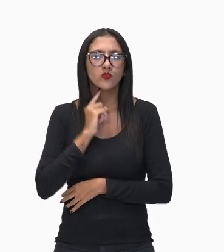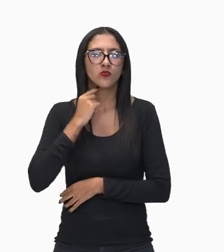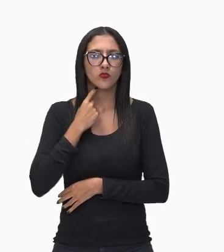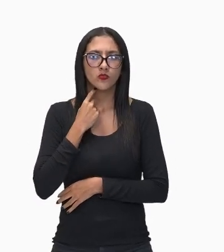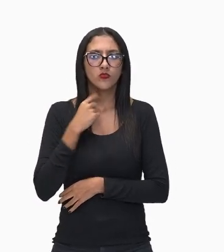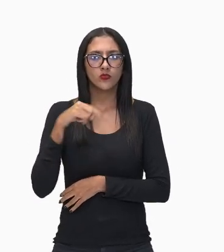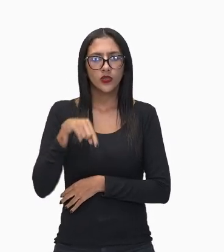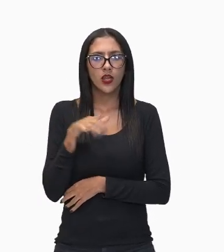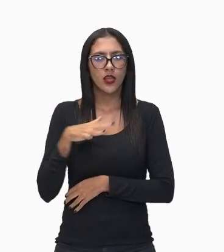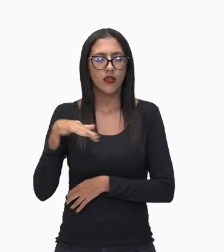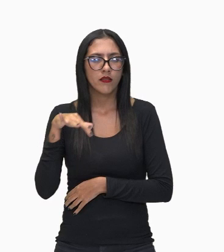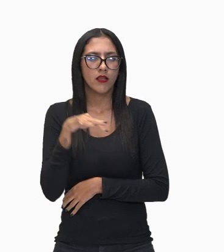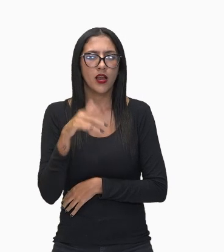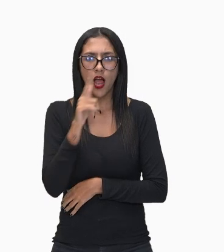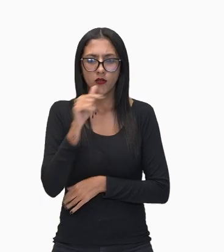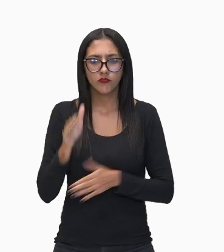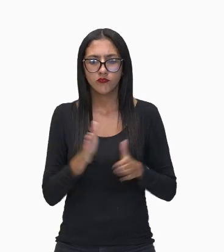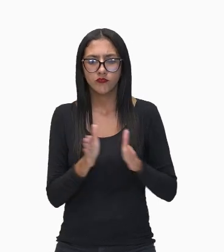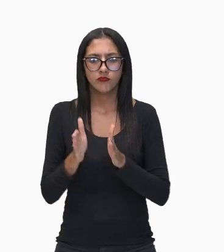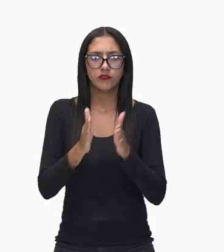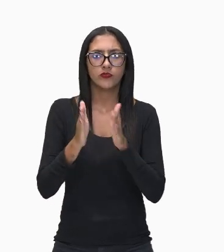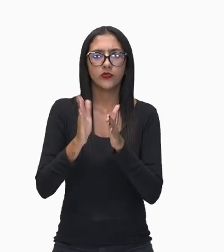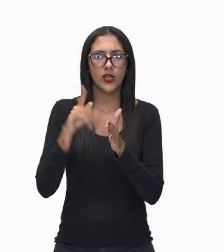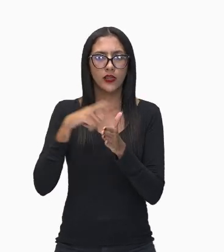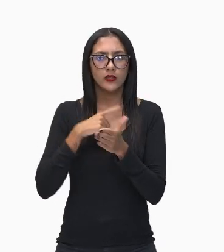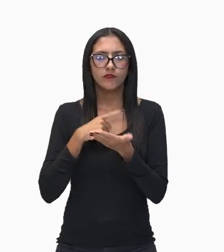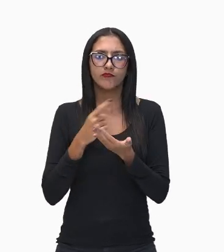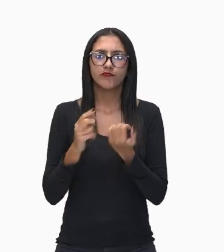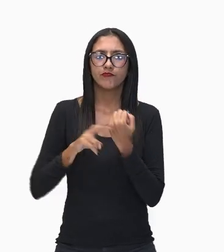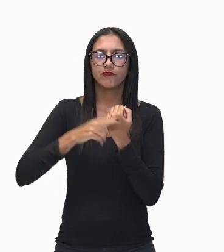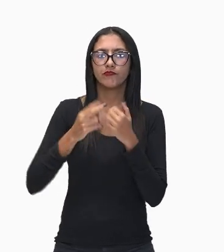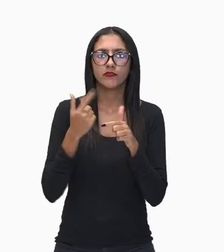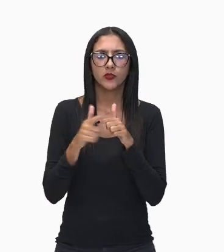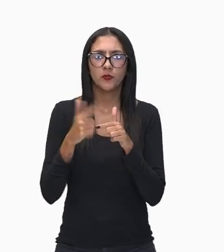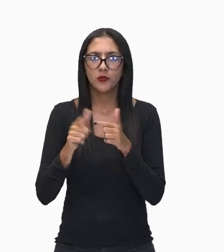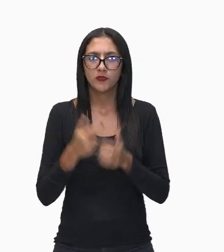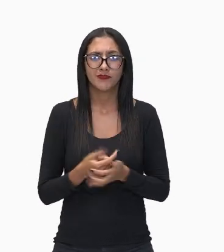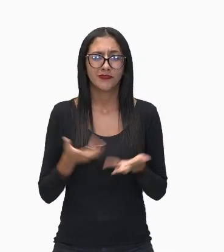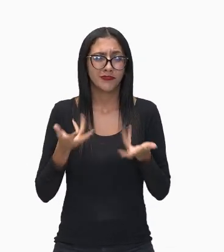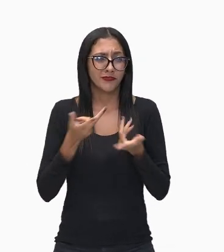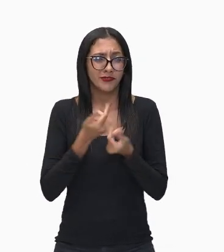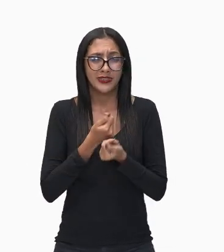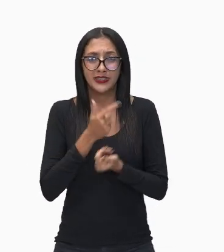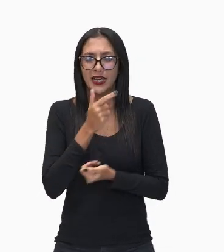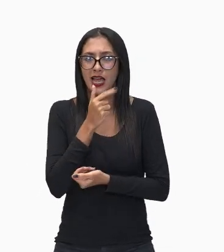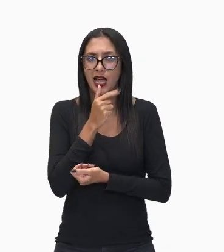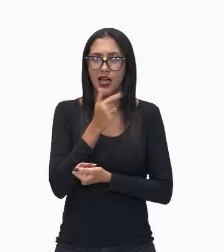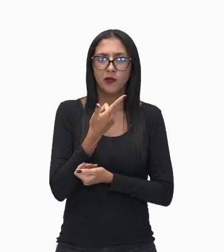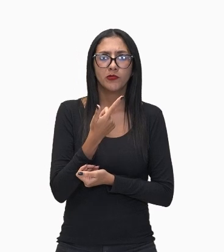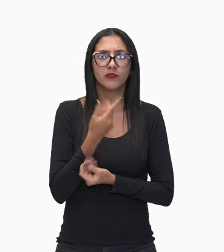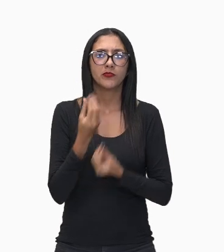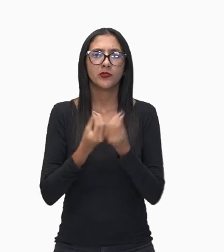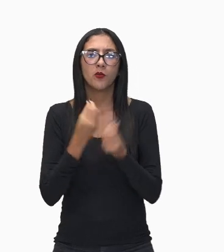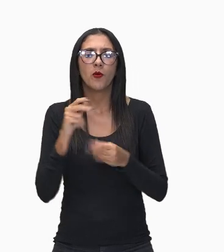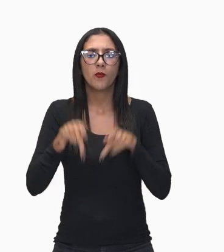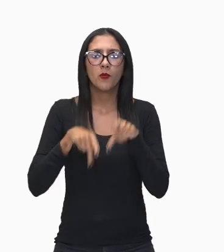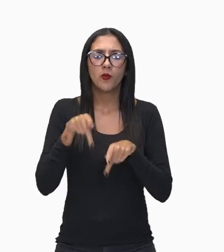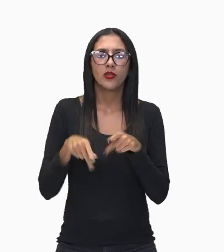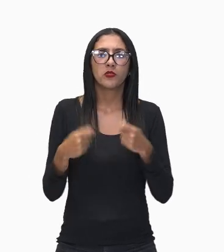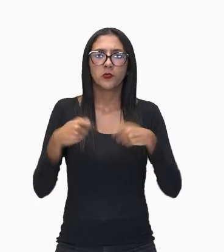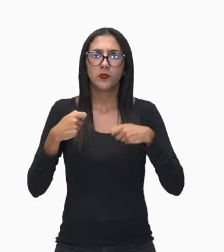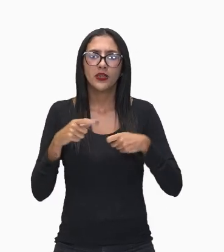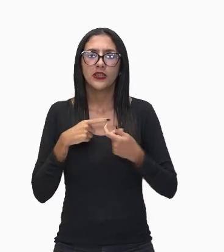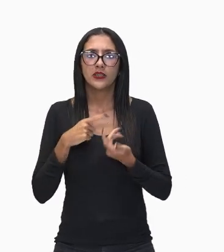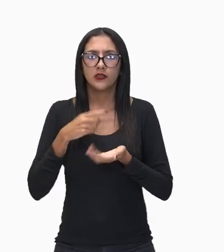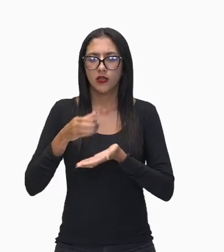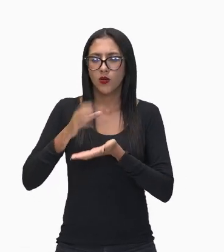dos rios, né, ela acaba comprometendo aí a qualidade da água, né, para as populações que dependem desses